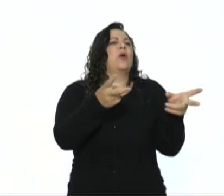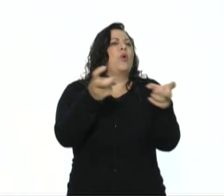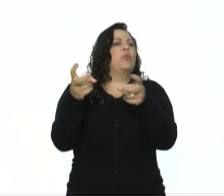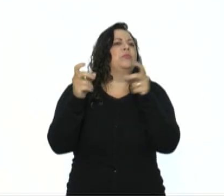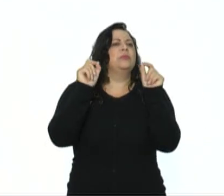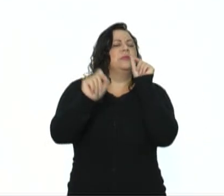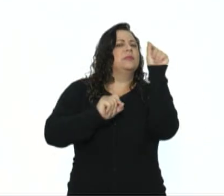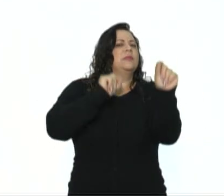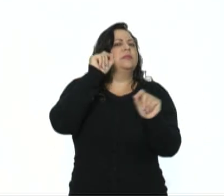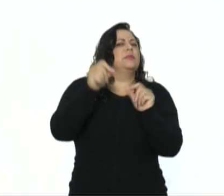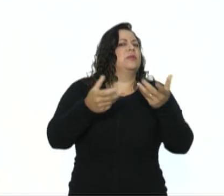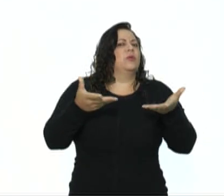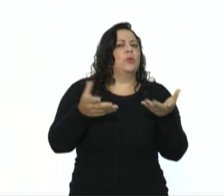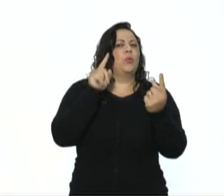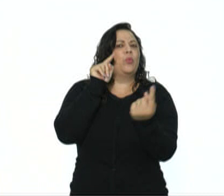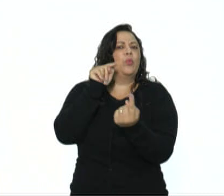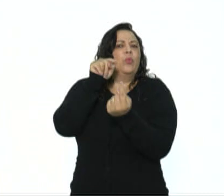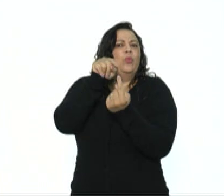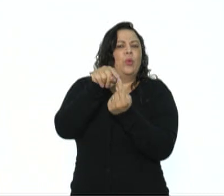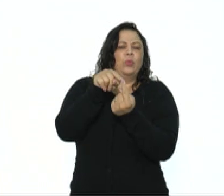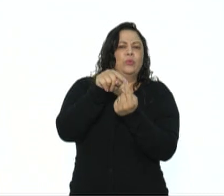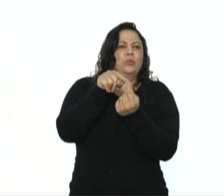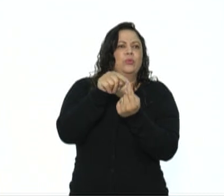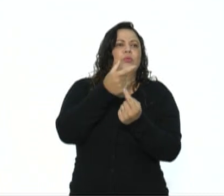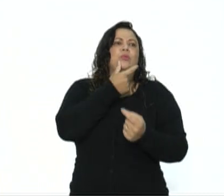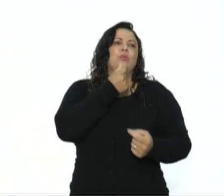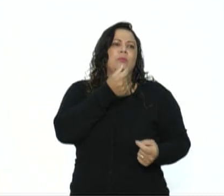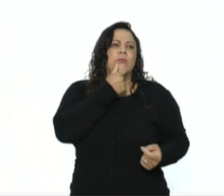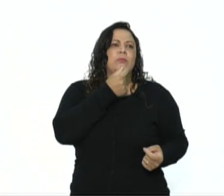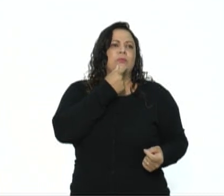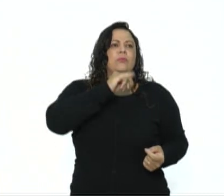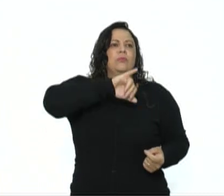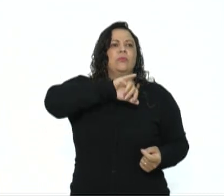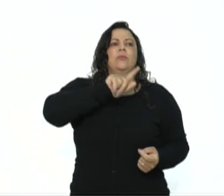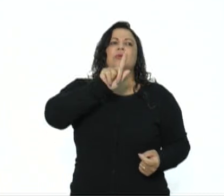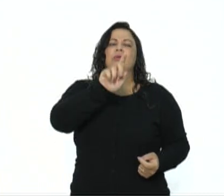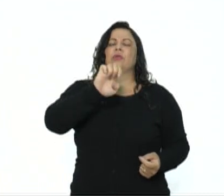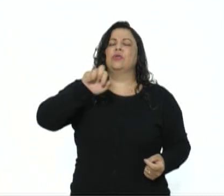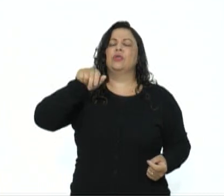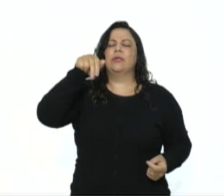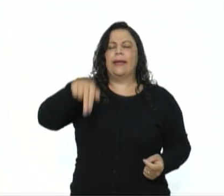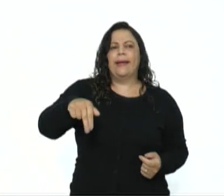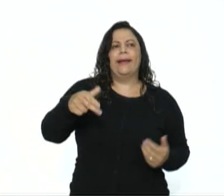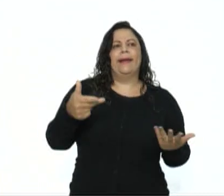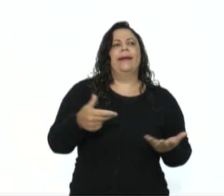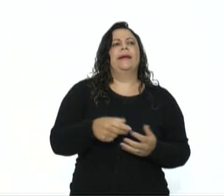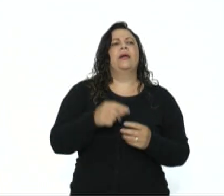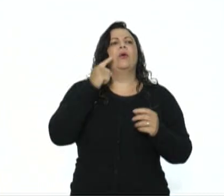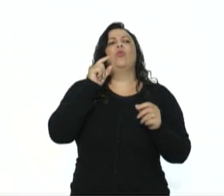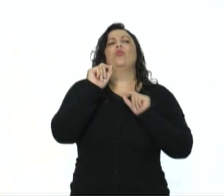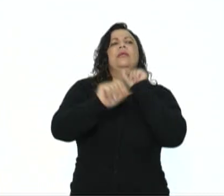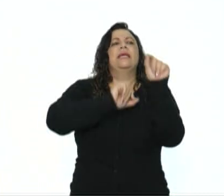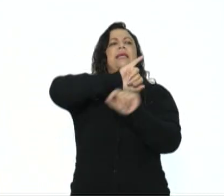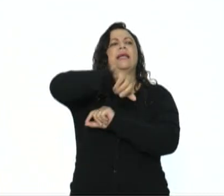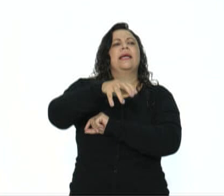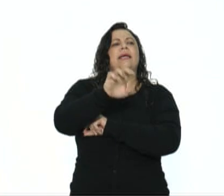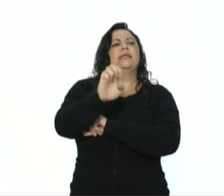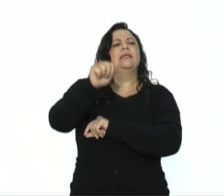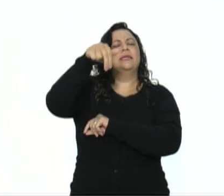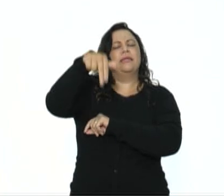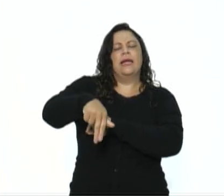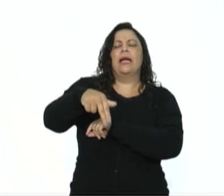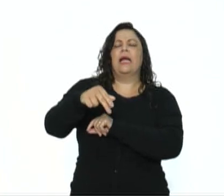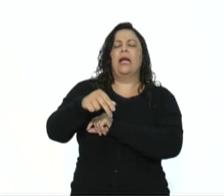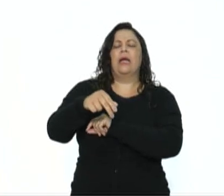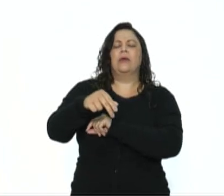ética existencialista sobre o ponto de vista do Jean-Paul Sartre, principalmente falando sobre o conceito de liberdade proposto pelo filósofo.